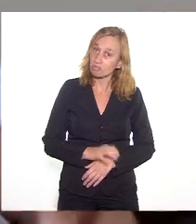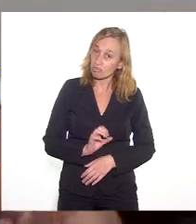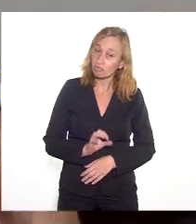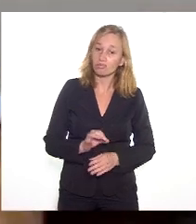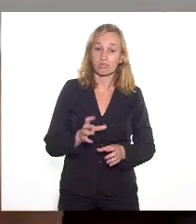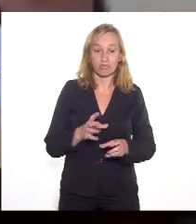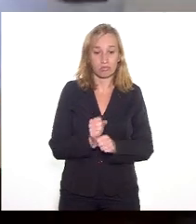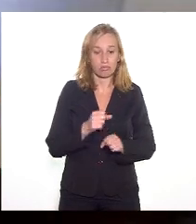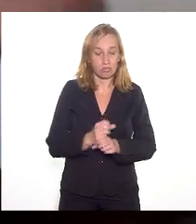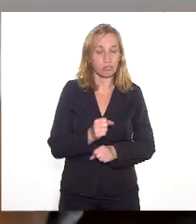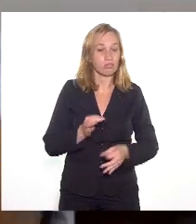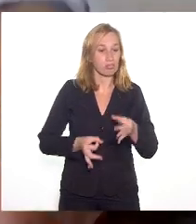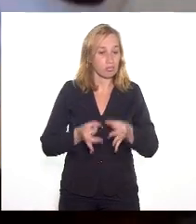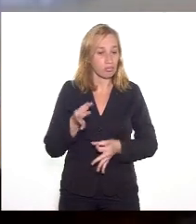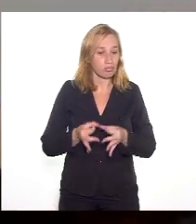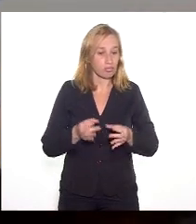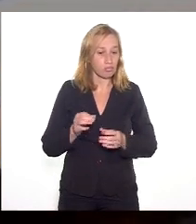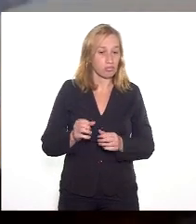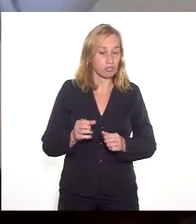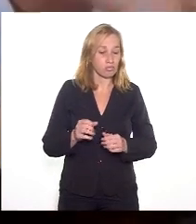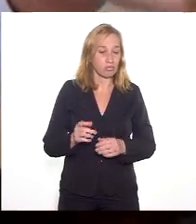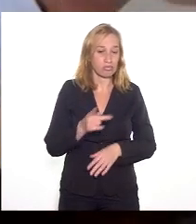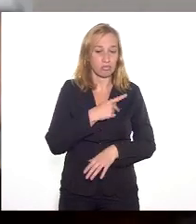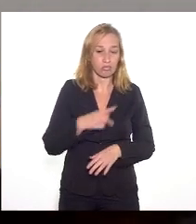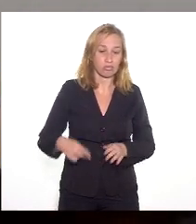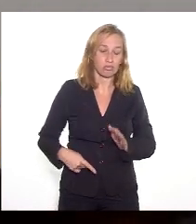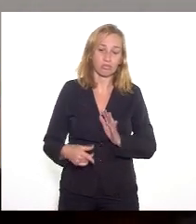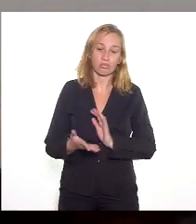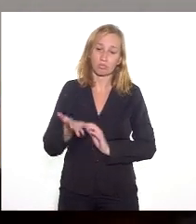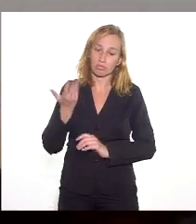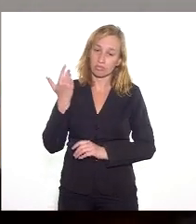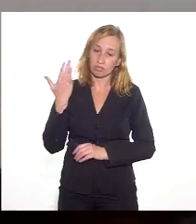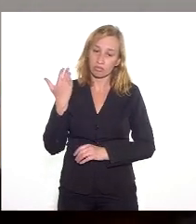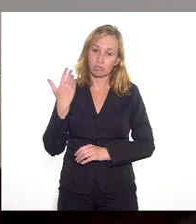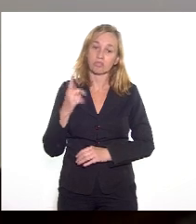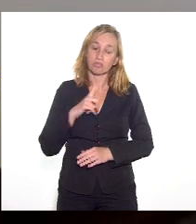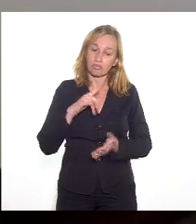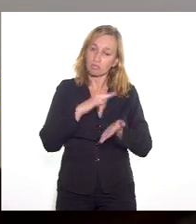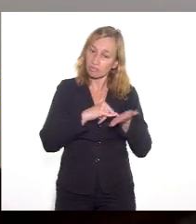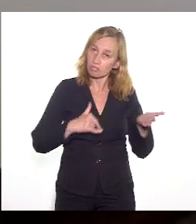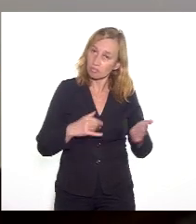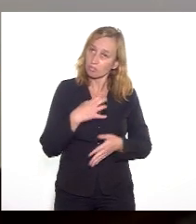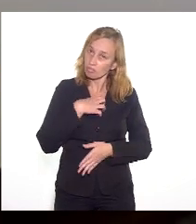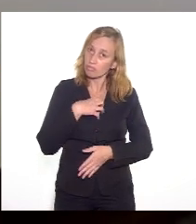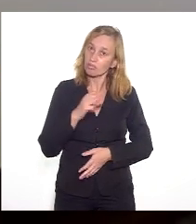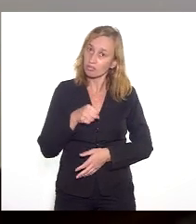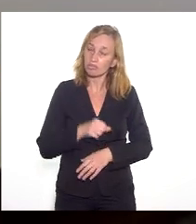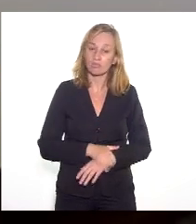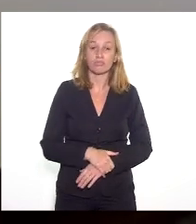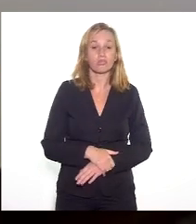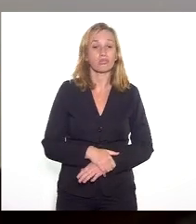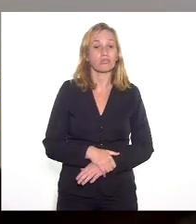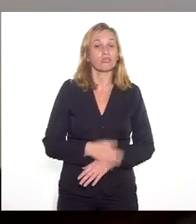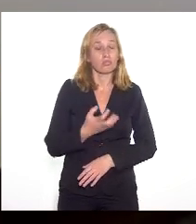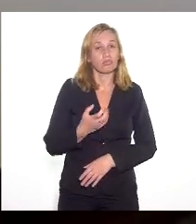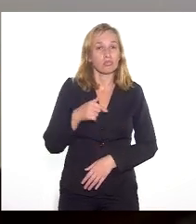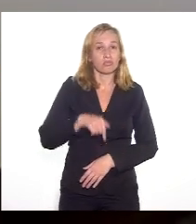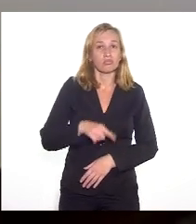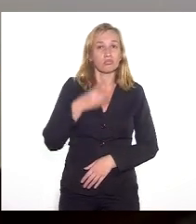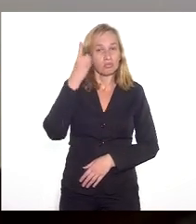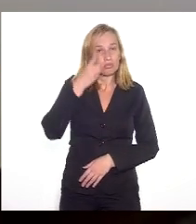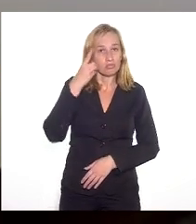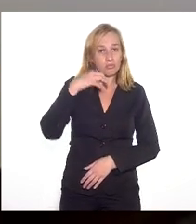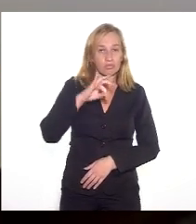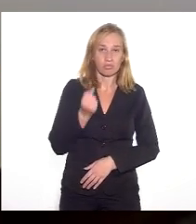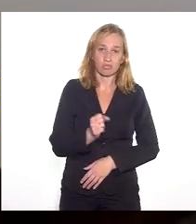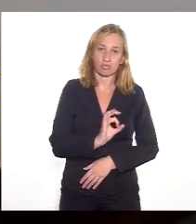Tribunal de Contas, sob a presidência ainda anterior, na gestão anterior, tem um documento nesse sentido. Portanto, eu quero aqui, deputada Marta